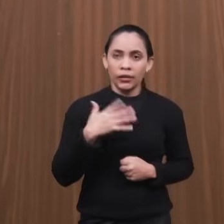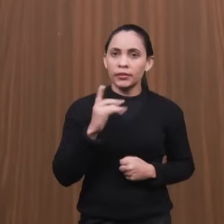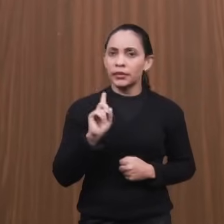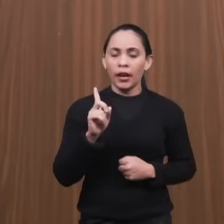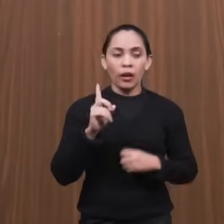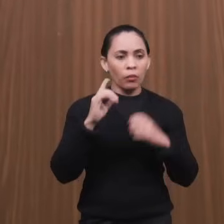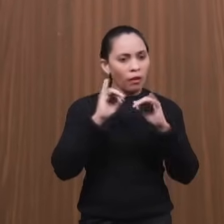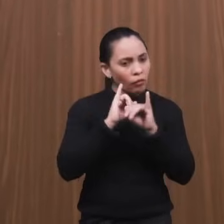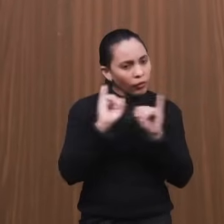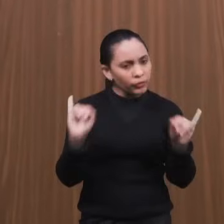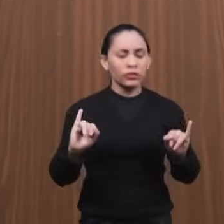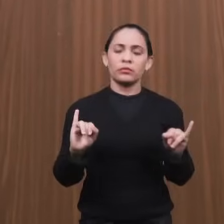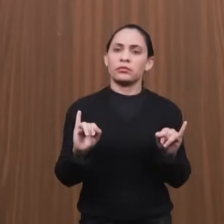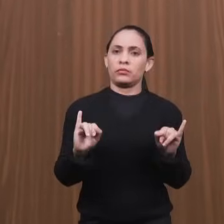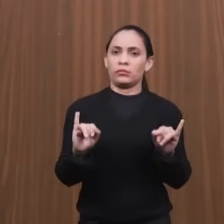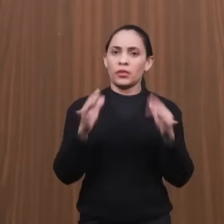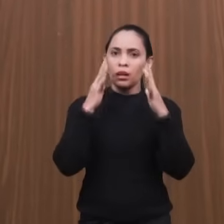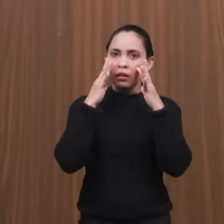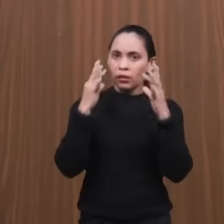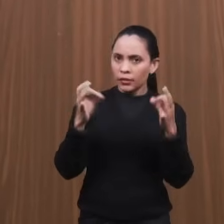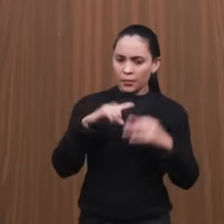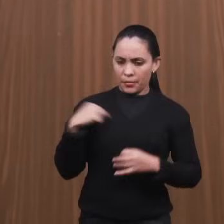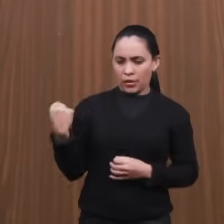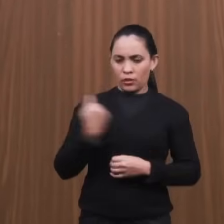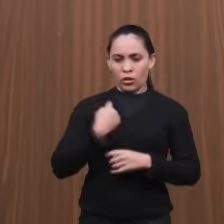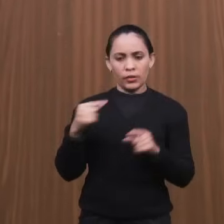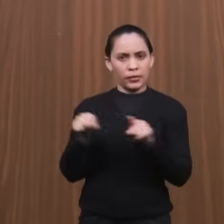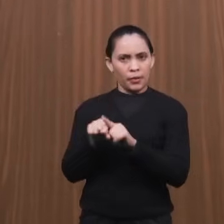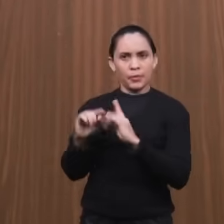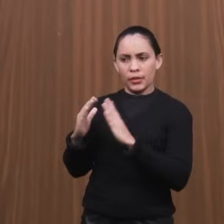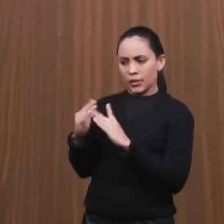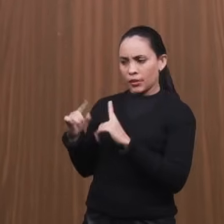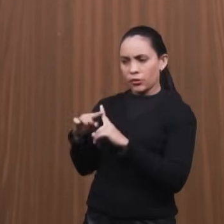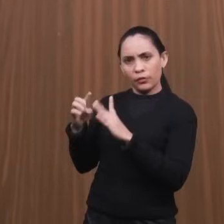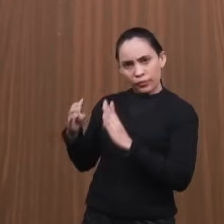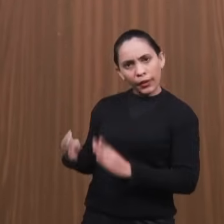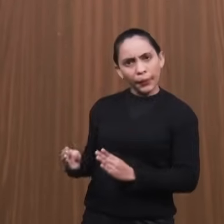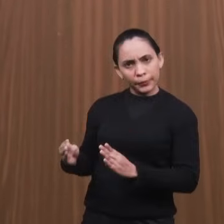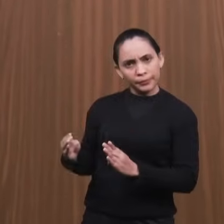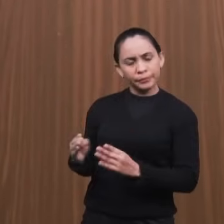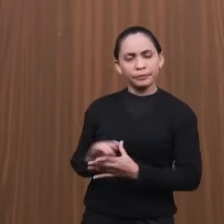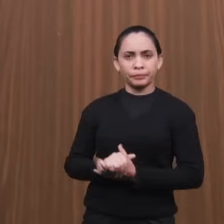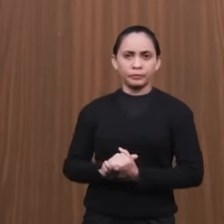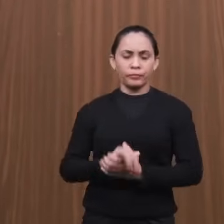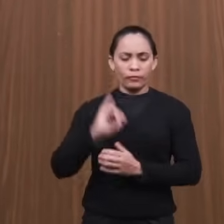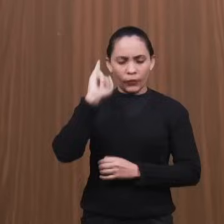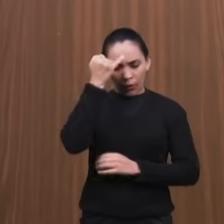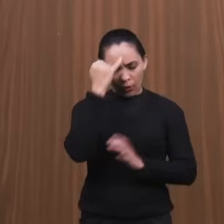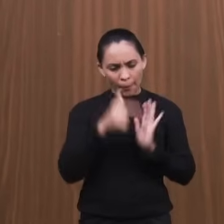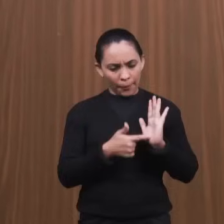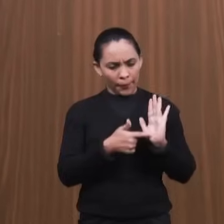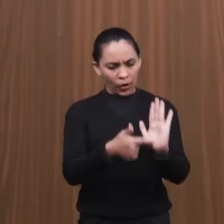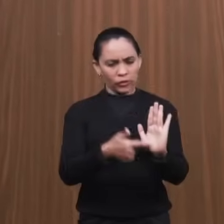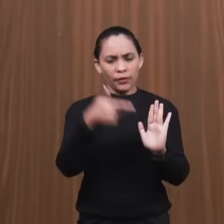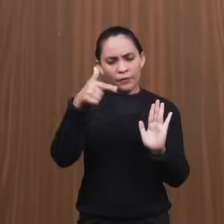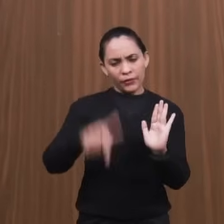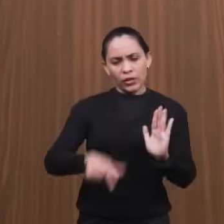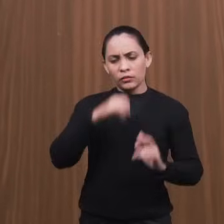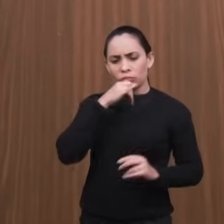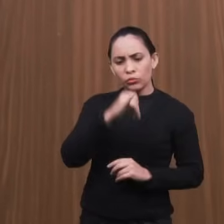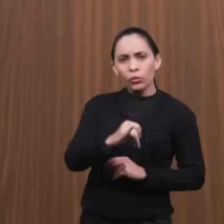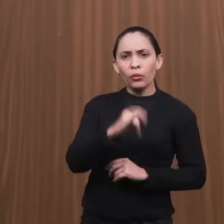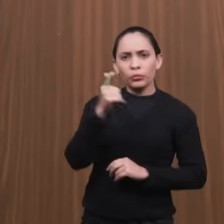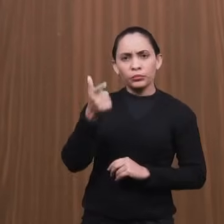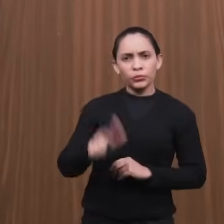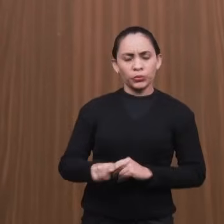mensagem de alerta para você e para nós também, como a igreja. E Judas, nesta hora, se volta novamente para